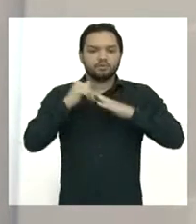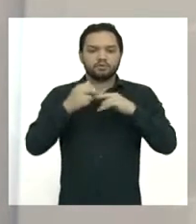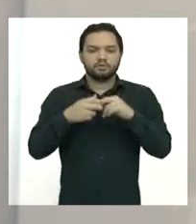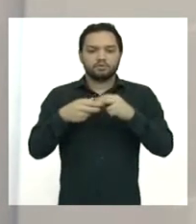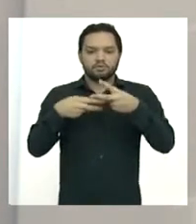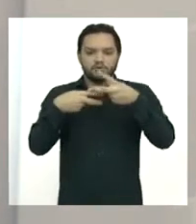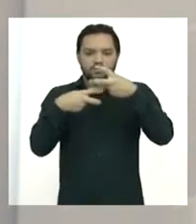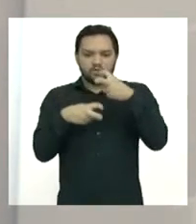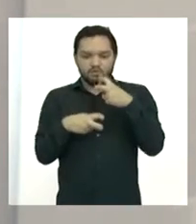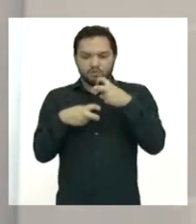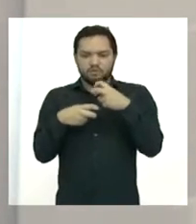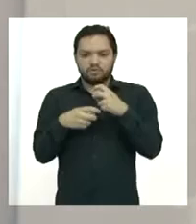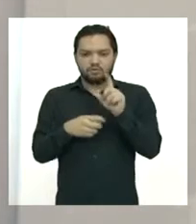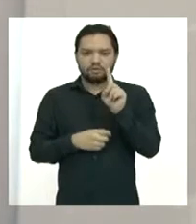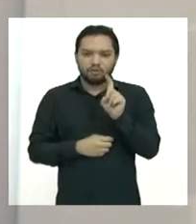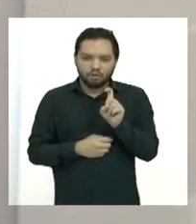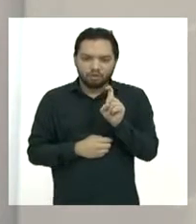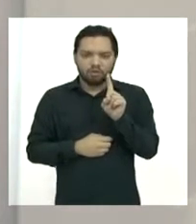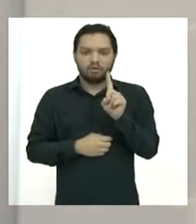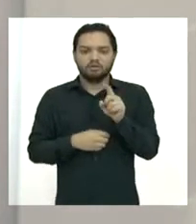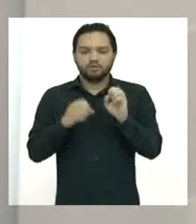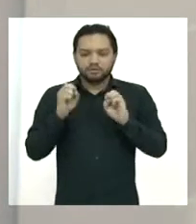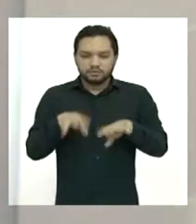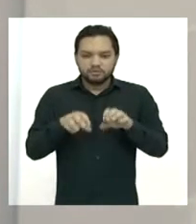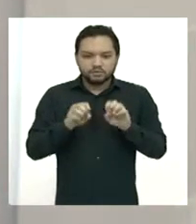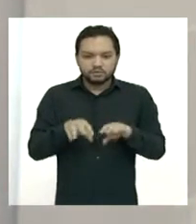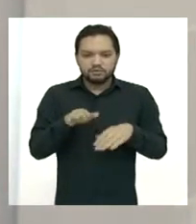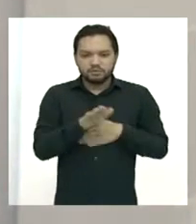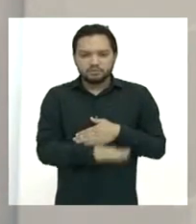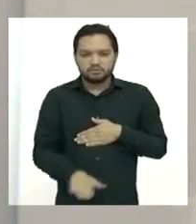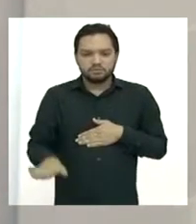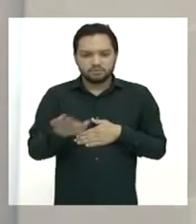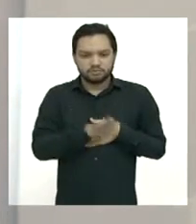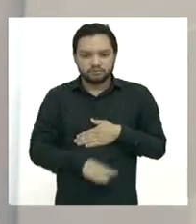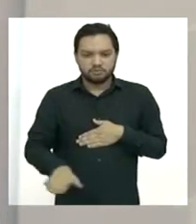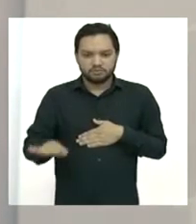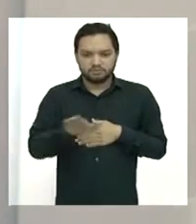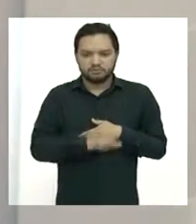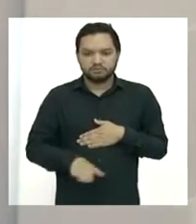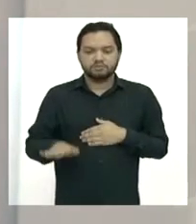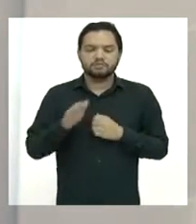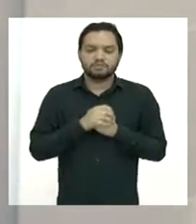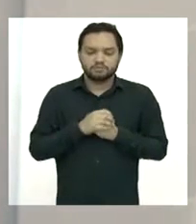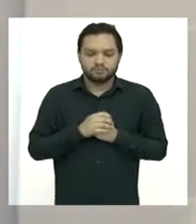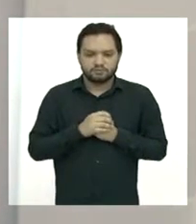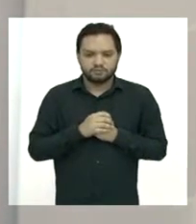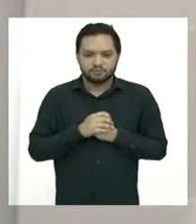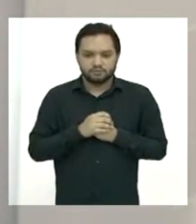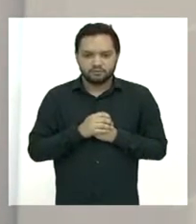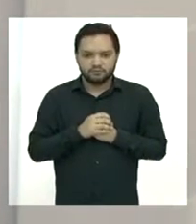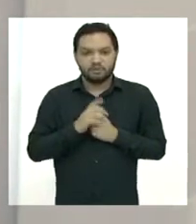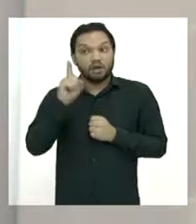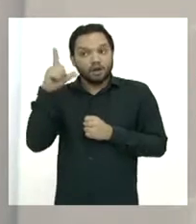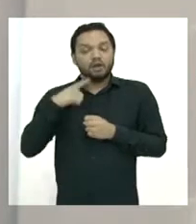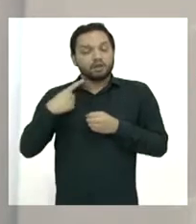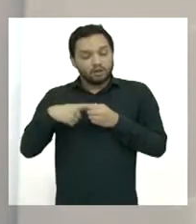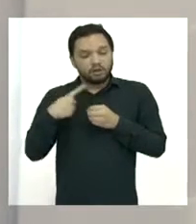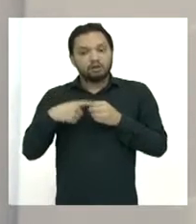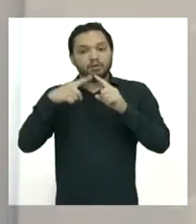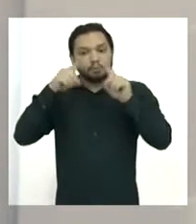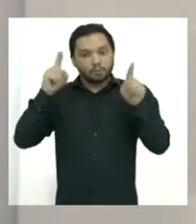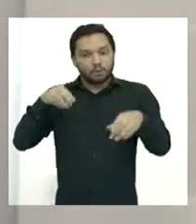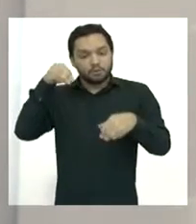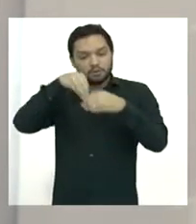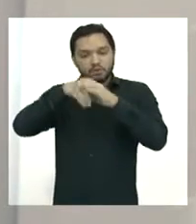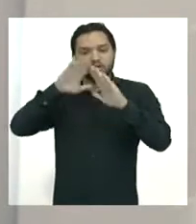da criança logo cedo? Existe municípios como a Copiara, no nosso interior, que tem programas na escola,